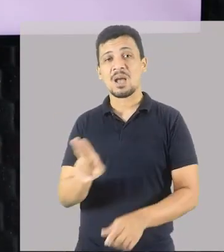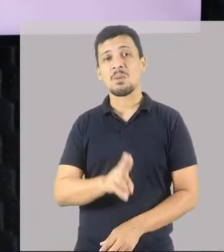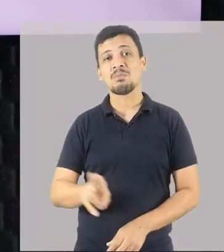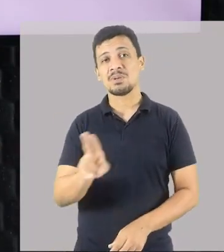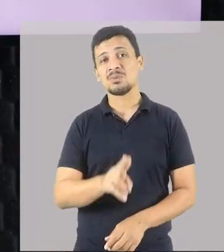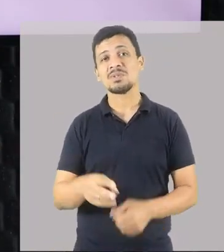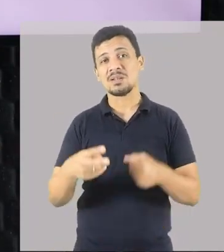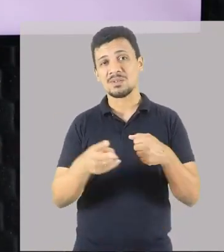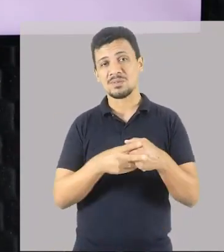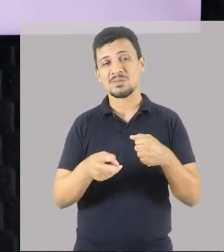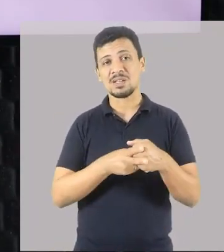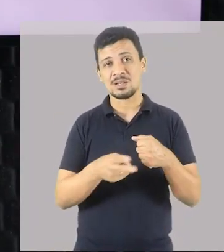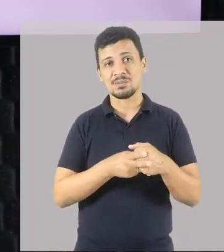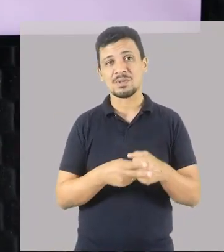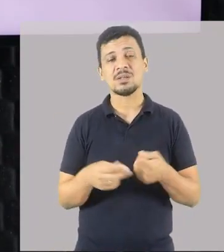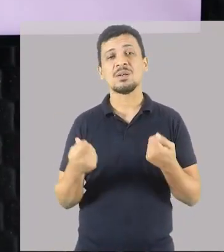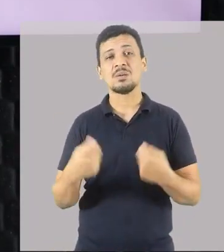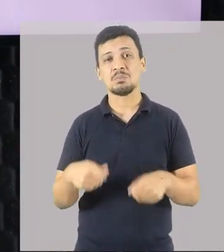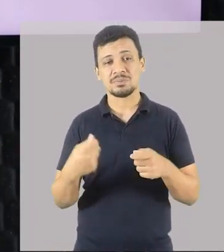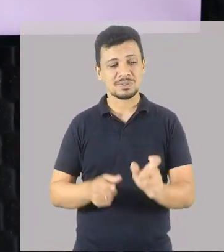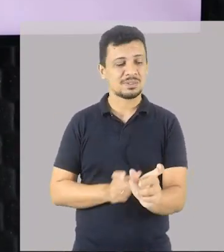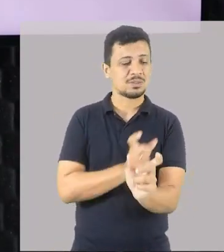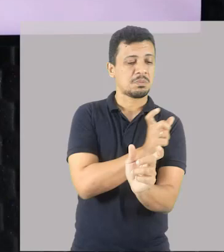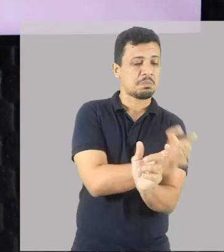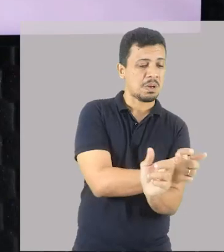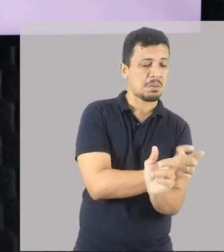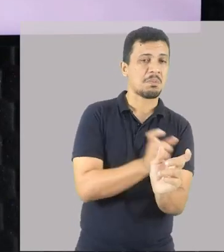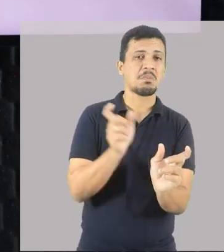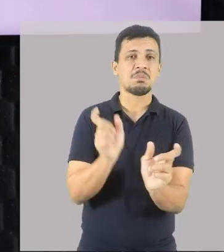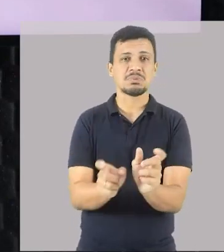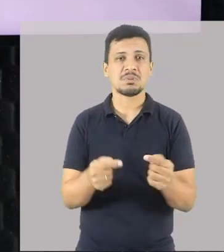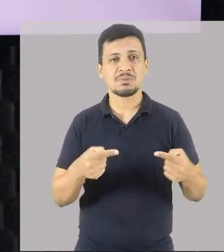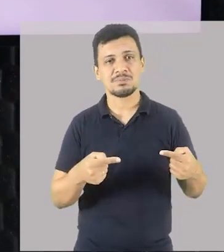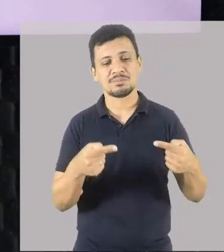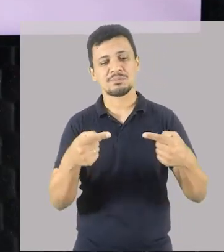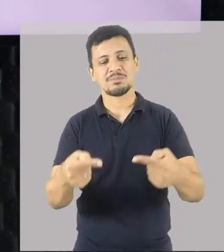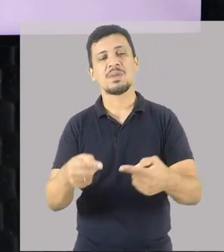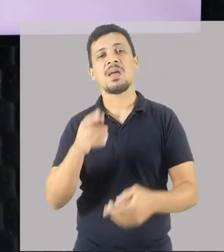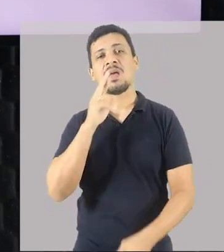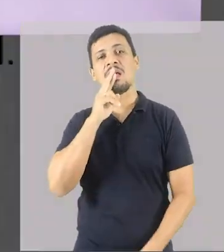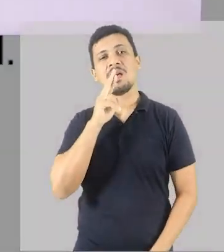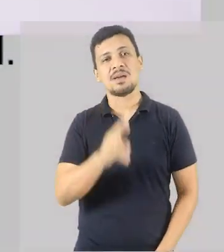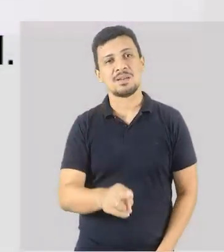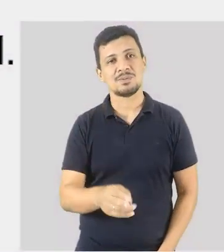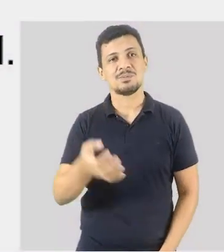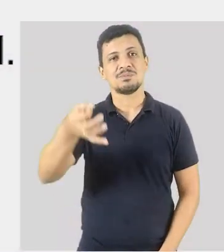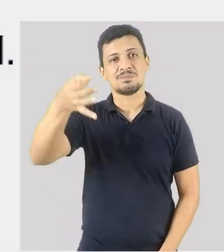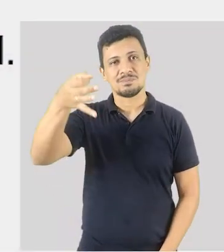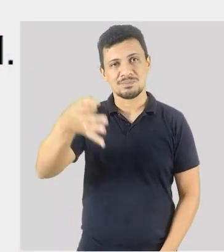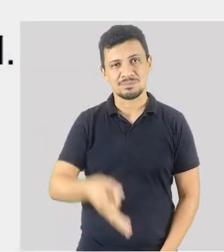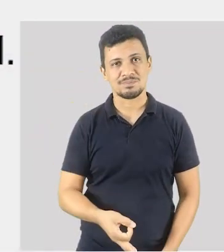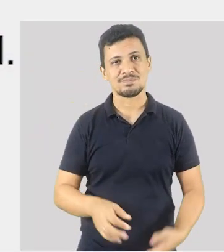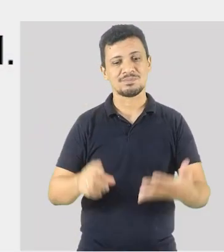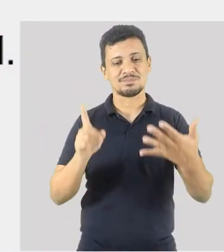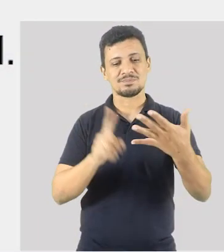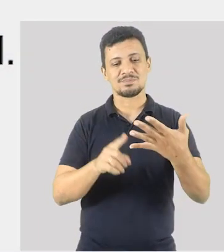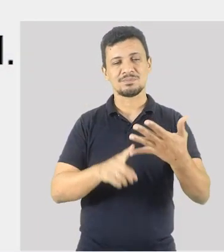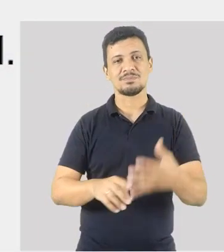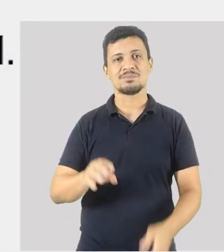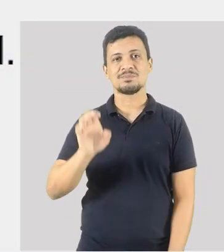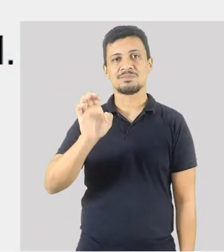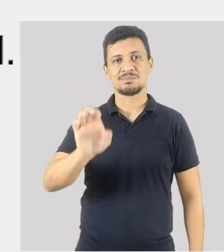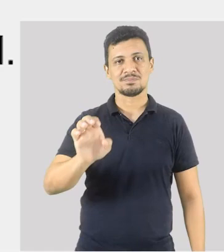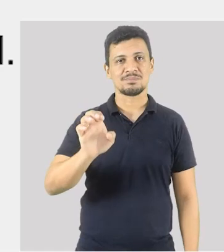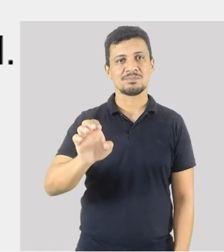estrutura verbal, eu preciso do prefixo e do sufixo. É exatamente aqui que eu tenho a característica da